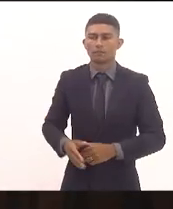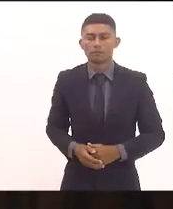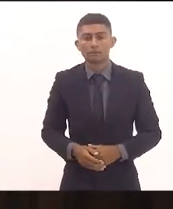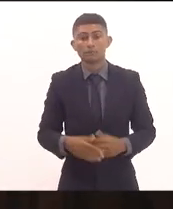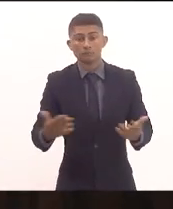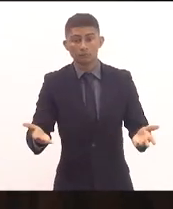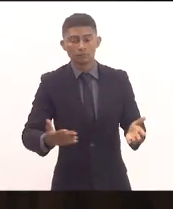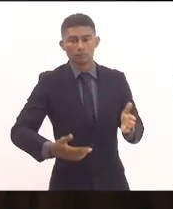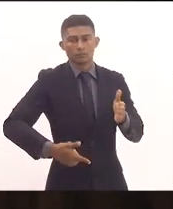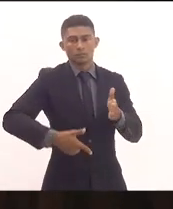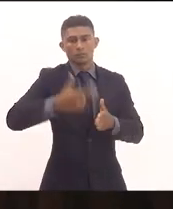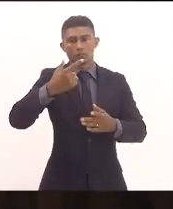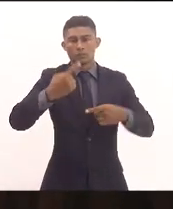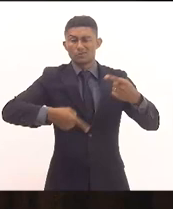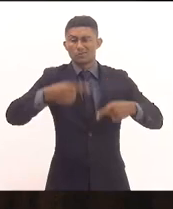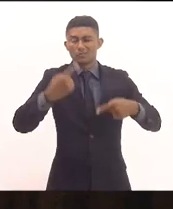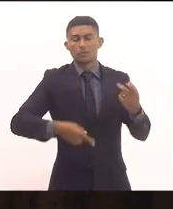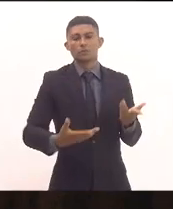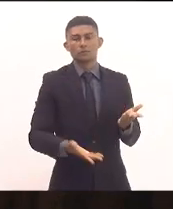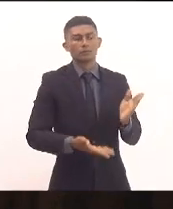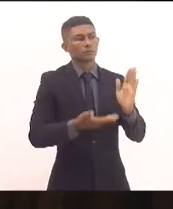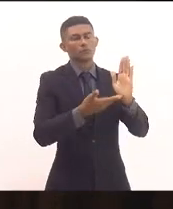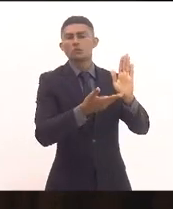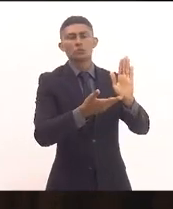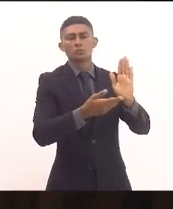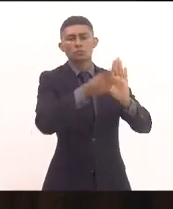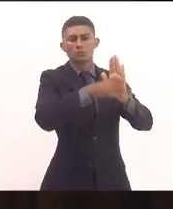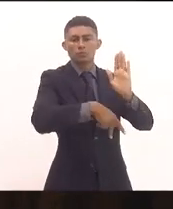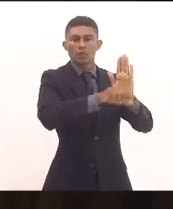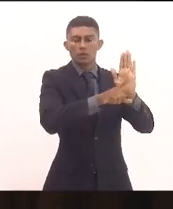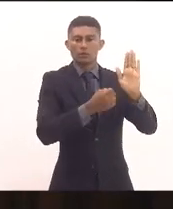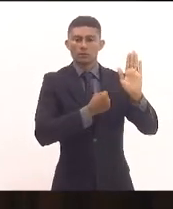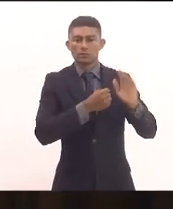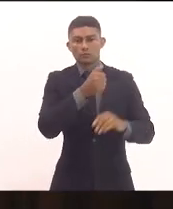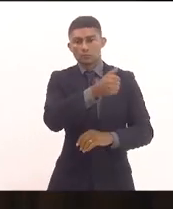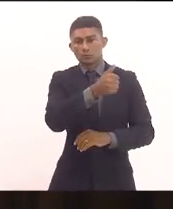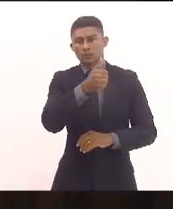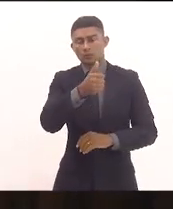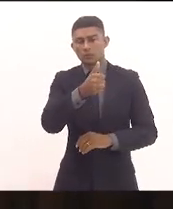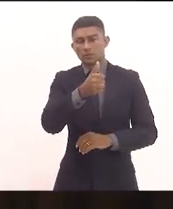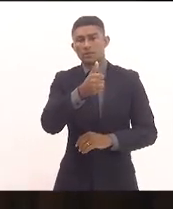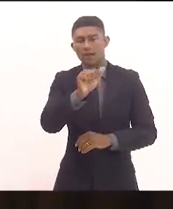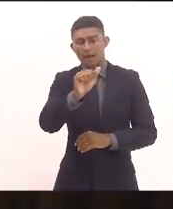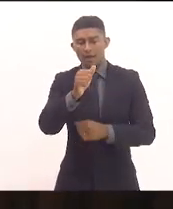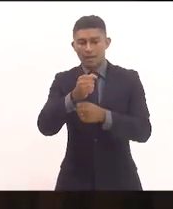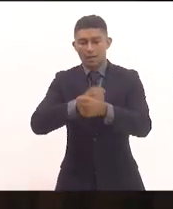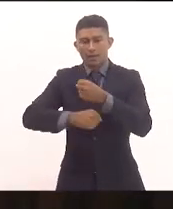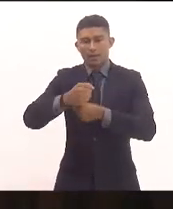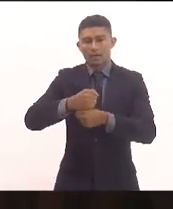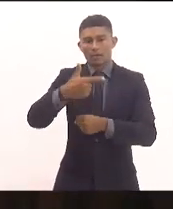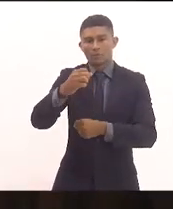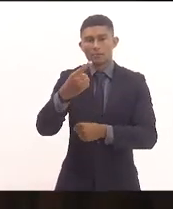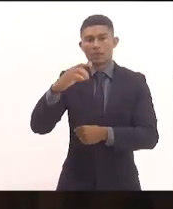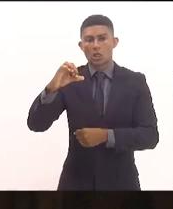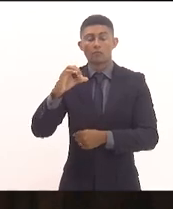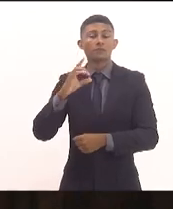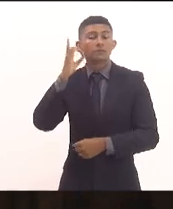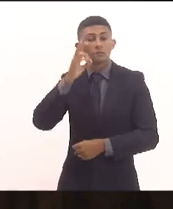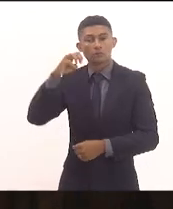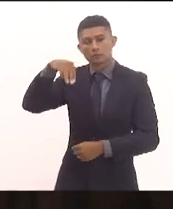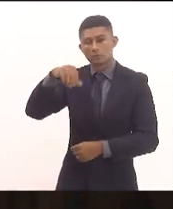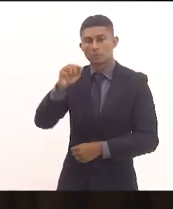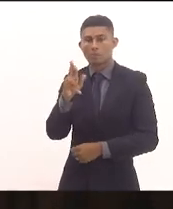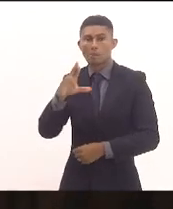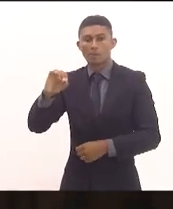Em segunda discussão, redação do vencido assim emendado. Projeto de lei número 11A de 19, de autoria do deputado Márcio Canella, que altera a